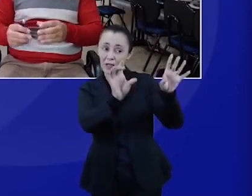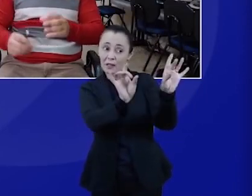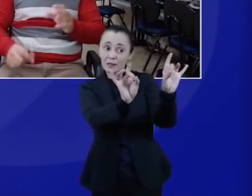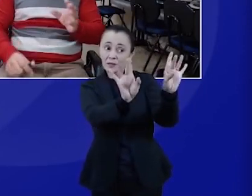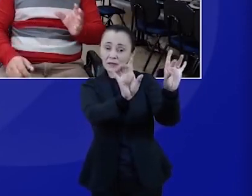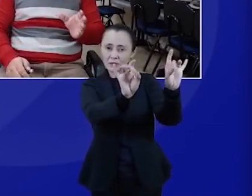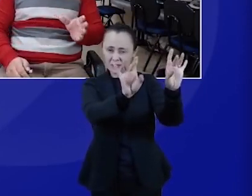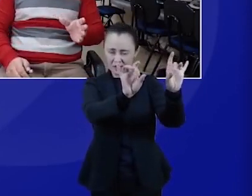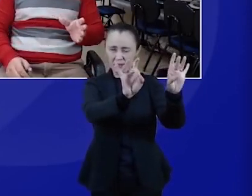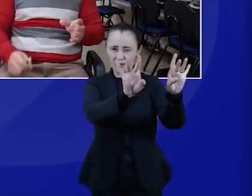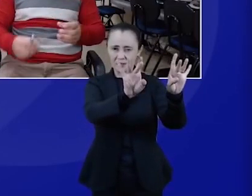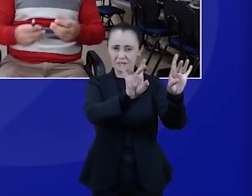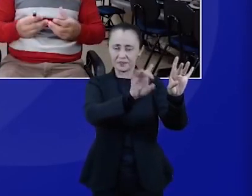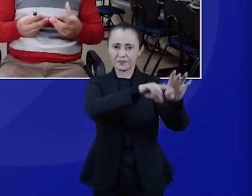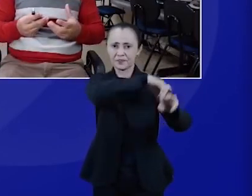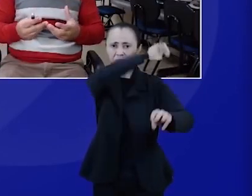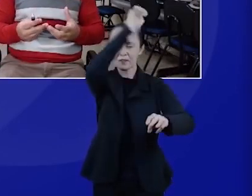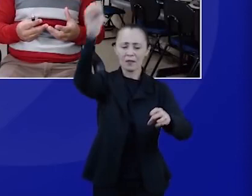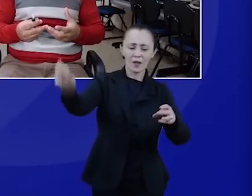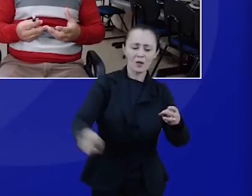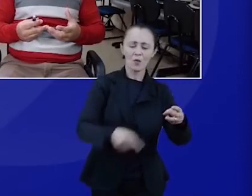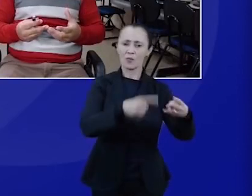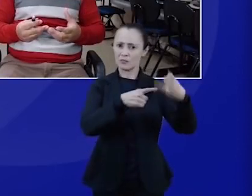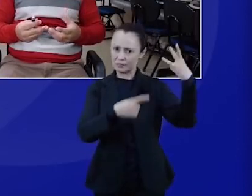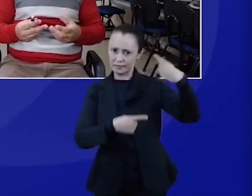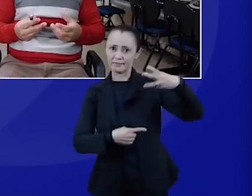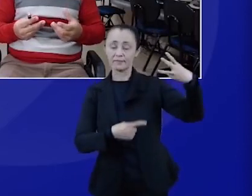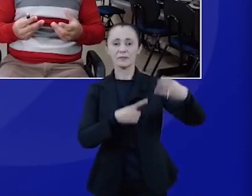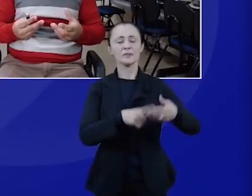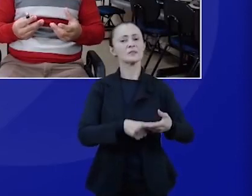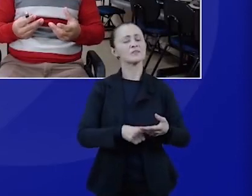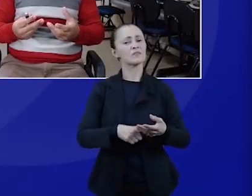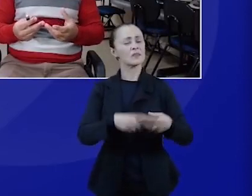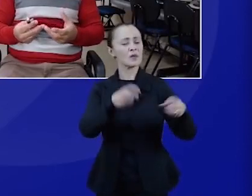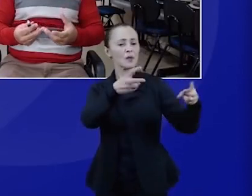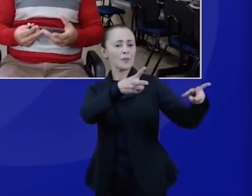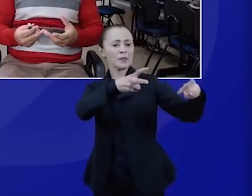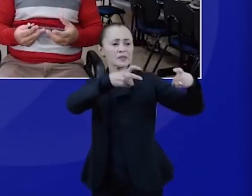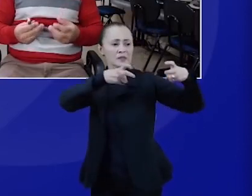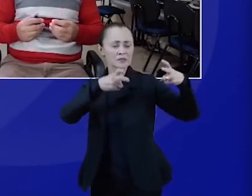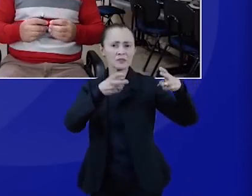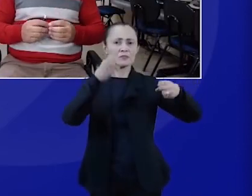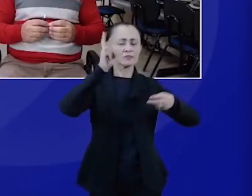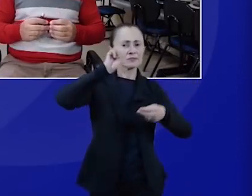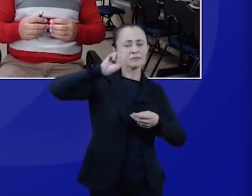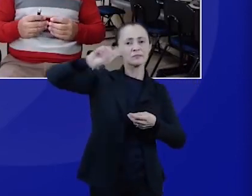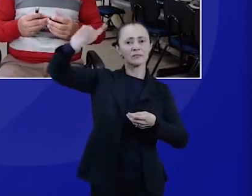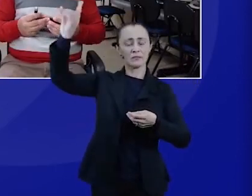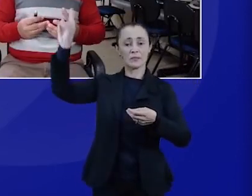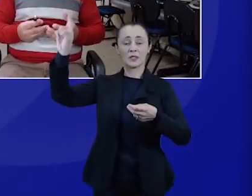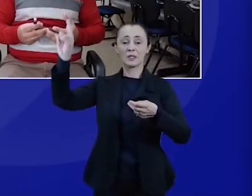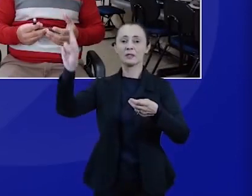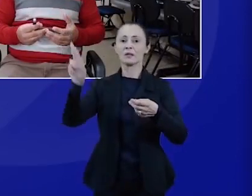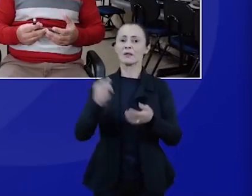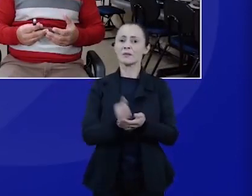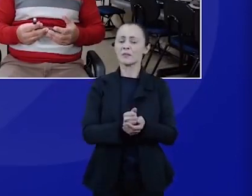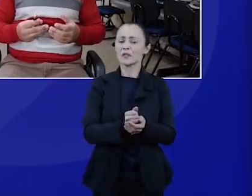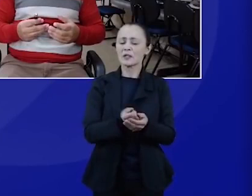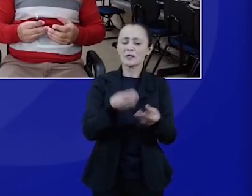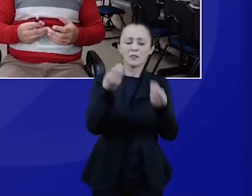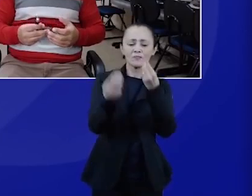especializadas. No item 3, nós percebemos essa diretoria de políticas públicas para as modalidades